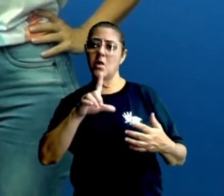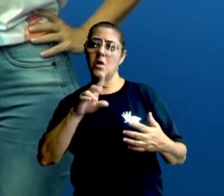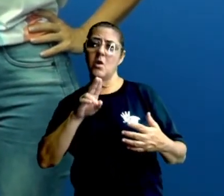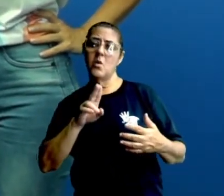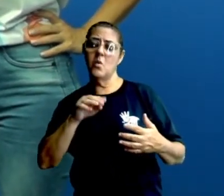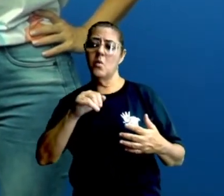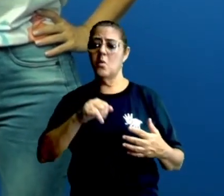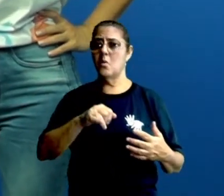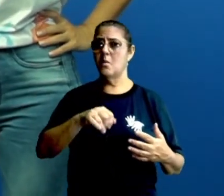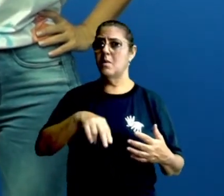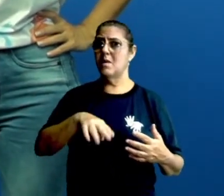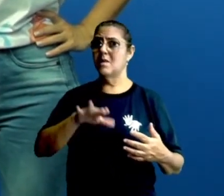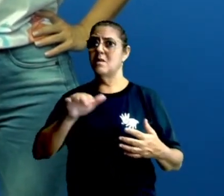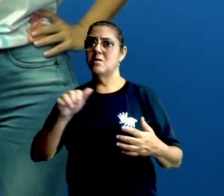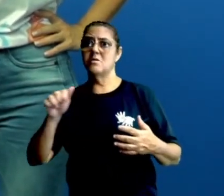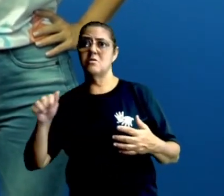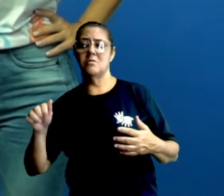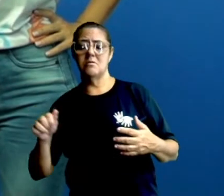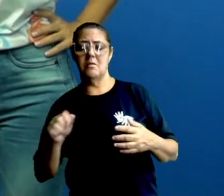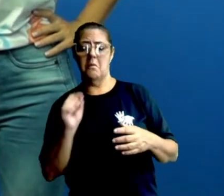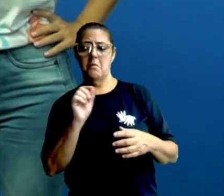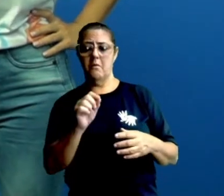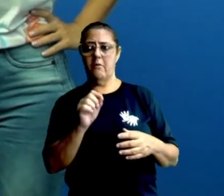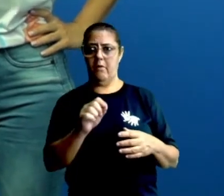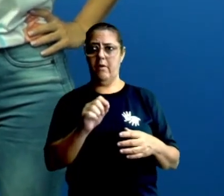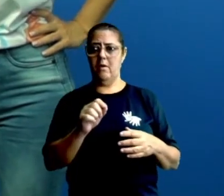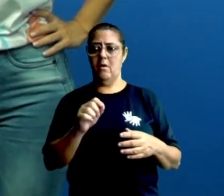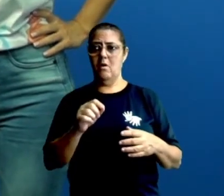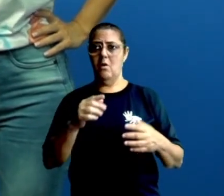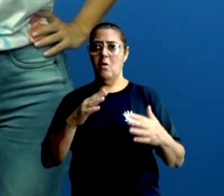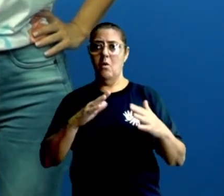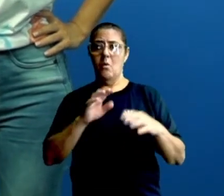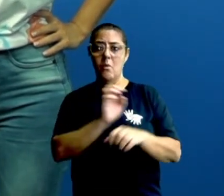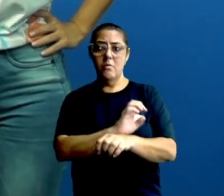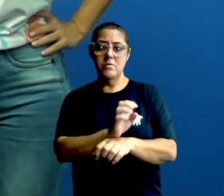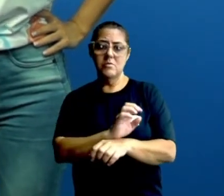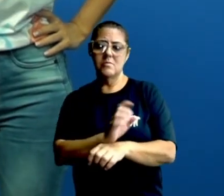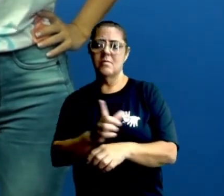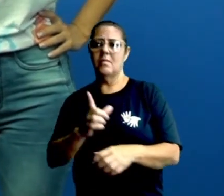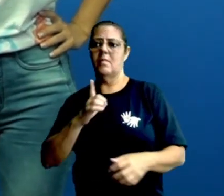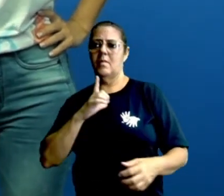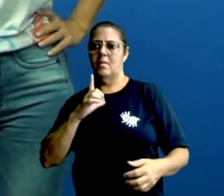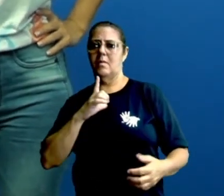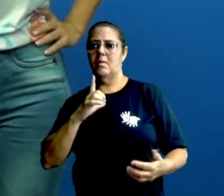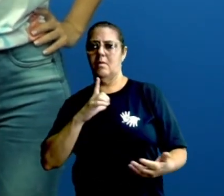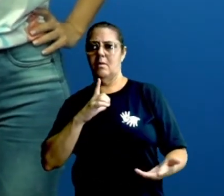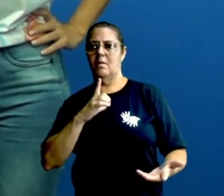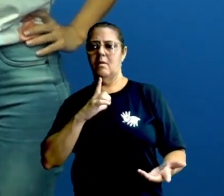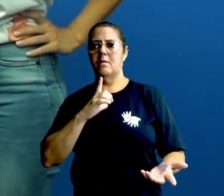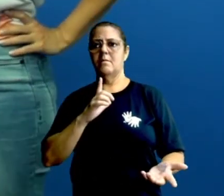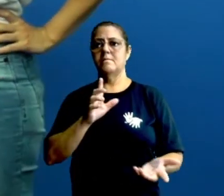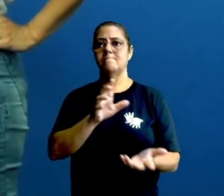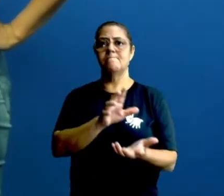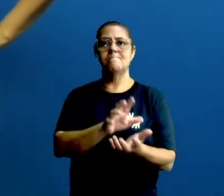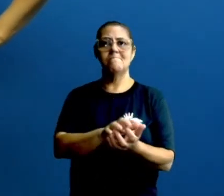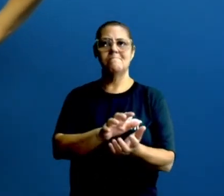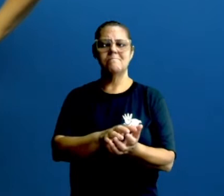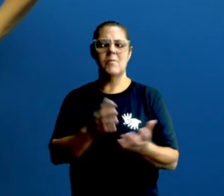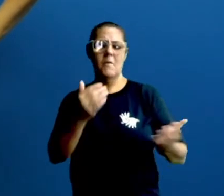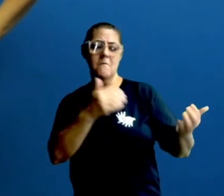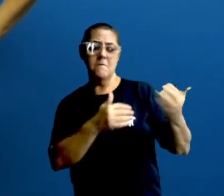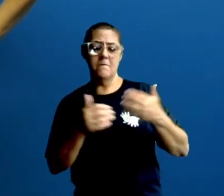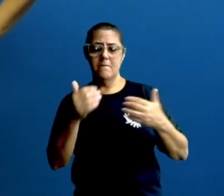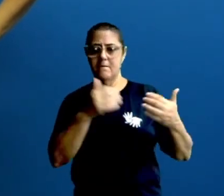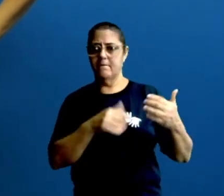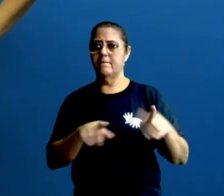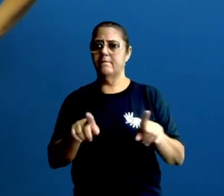disse lá no início que a história do nosso estado, ela sofre influência e ela também influencia? Nesse